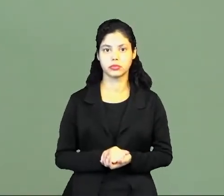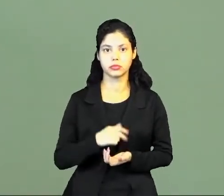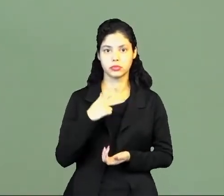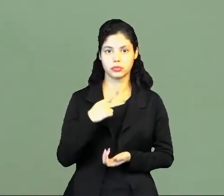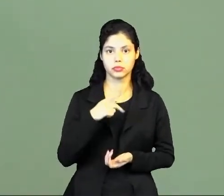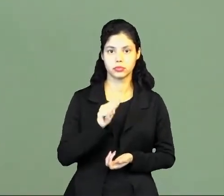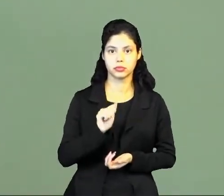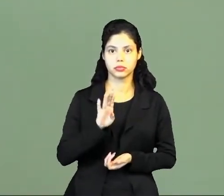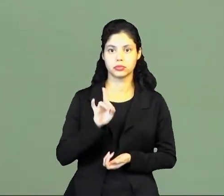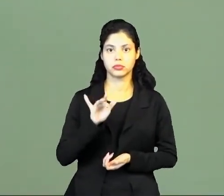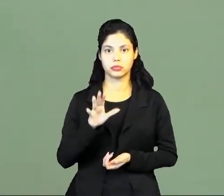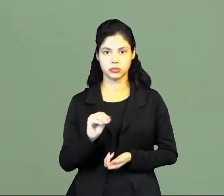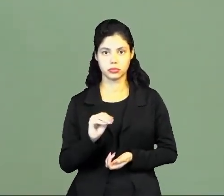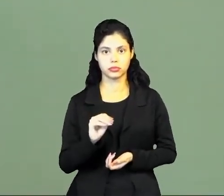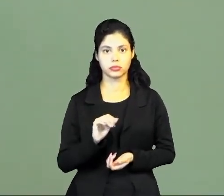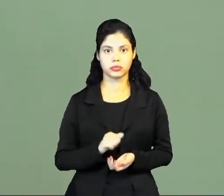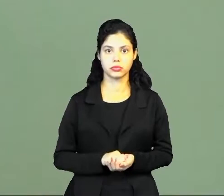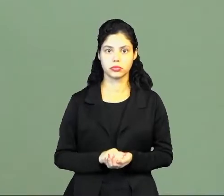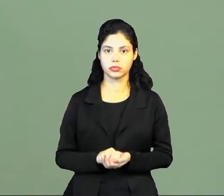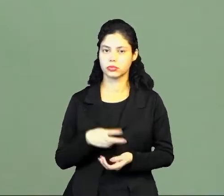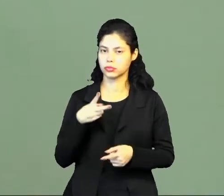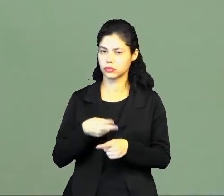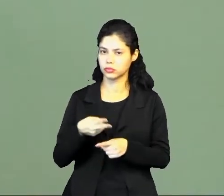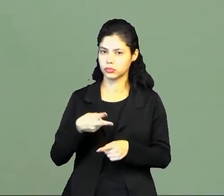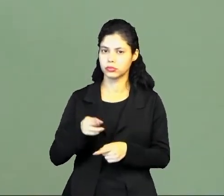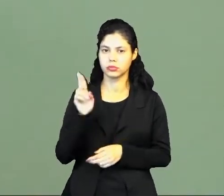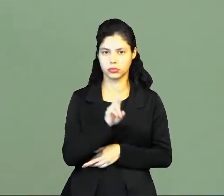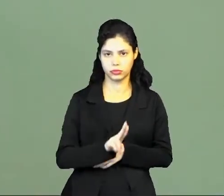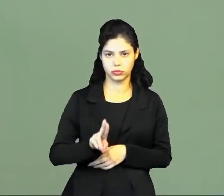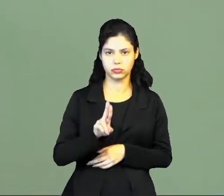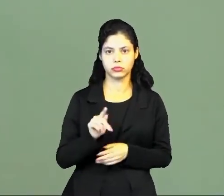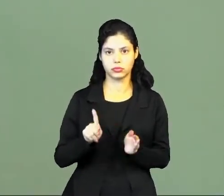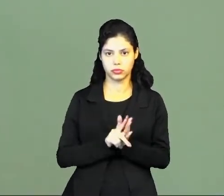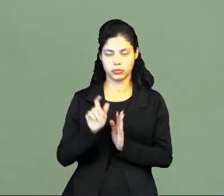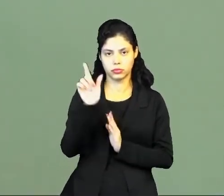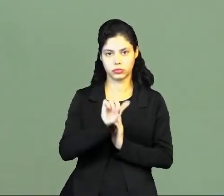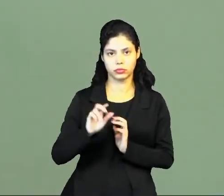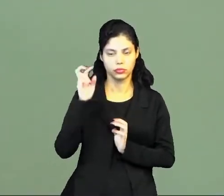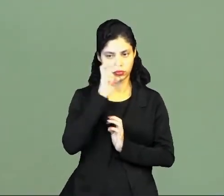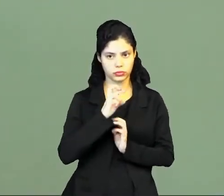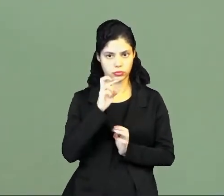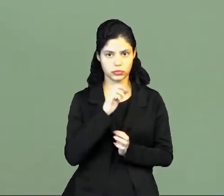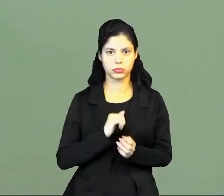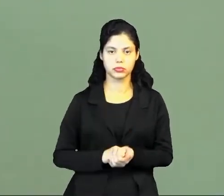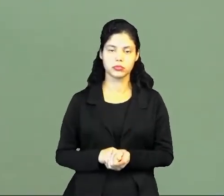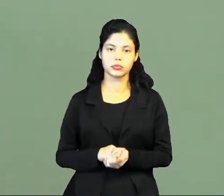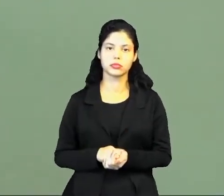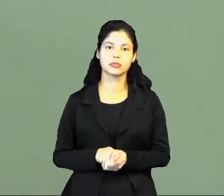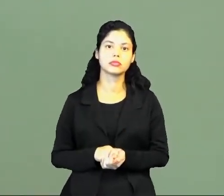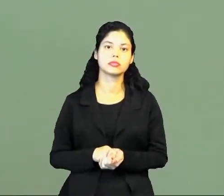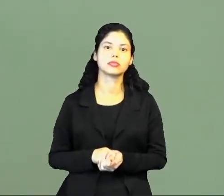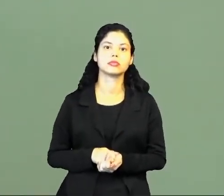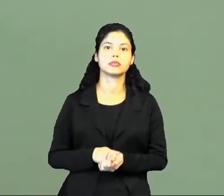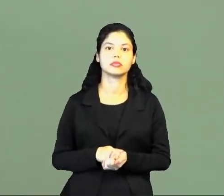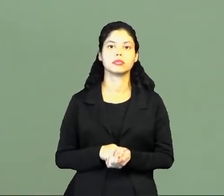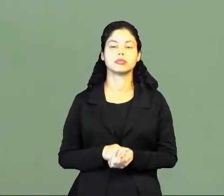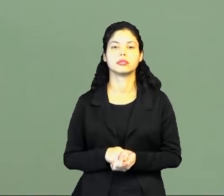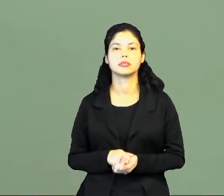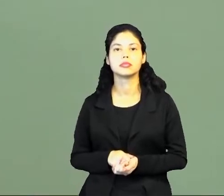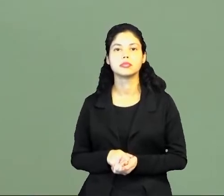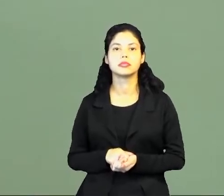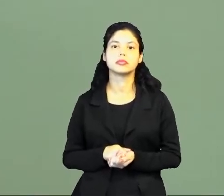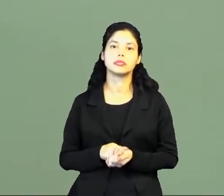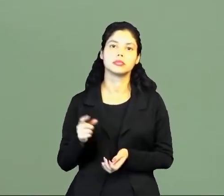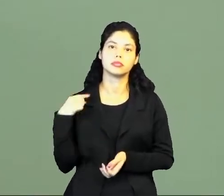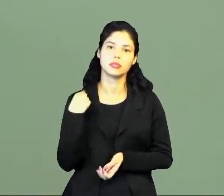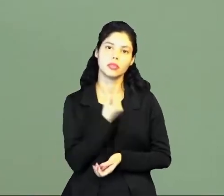Pablo Neruda. Estamos fazendo meio que um recorte literário, né? Uma análise de de suas obras, né?